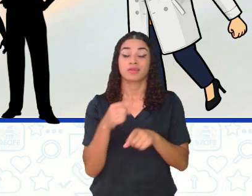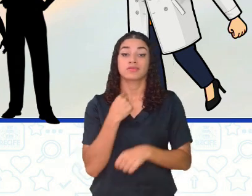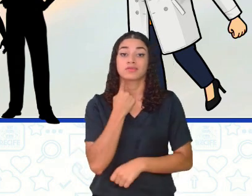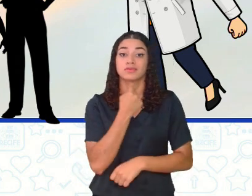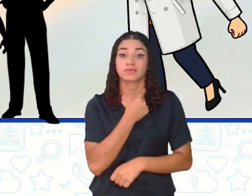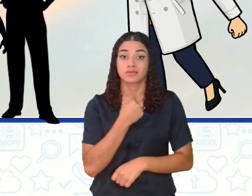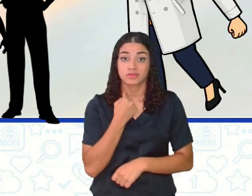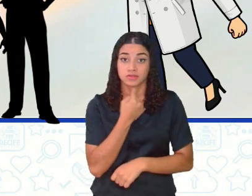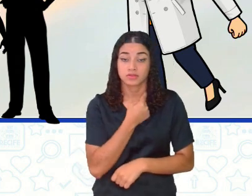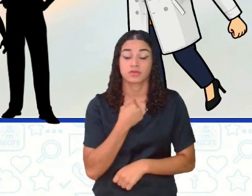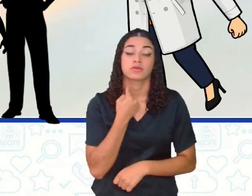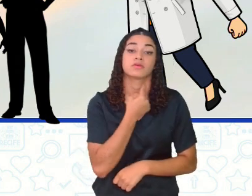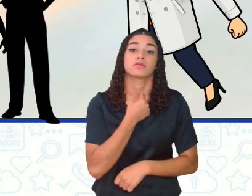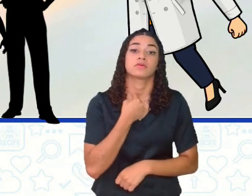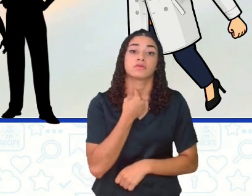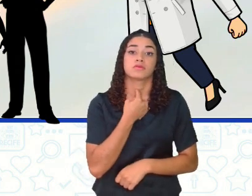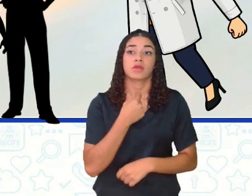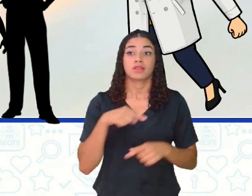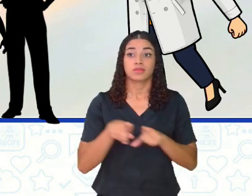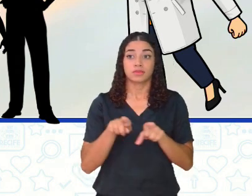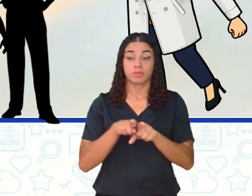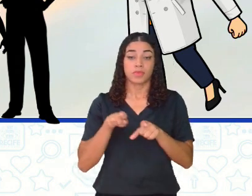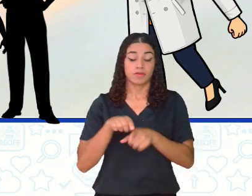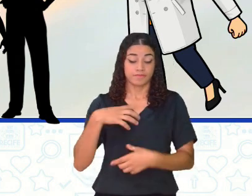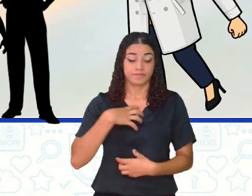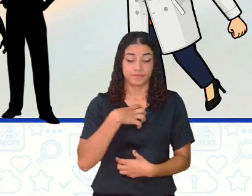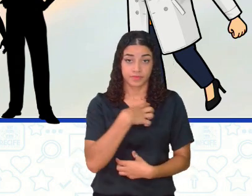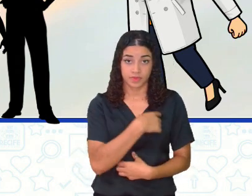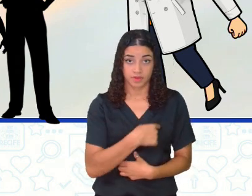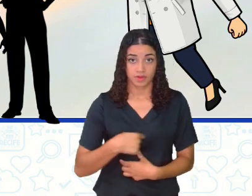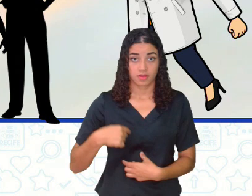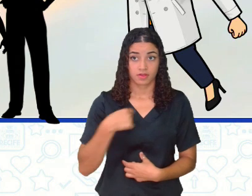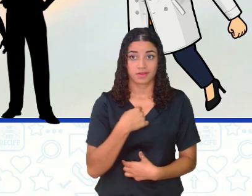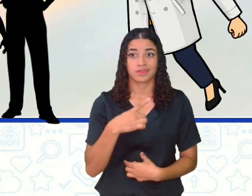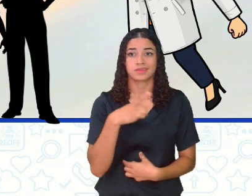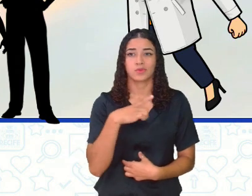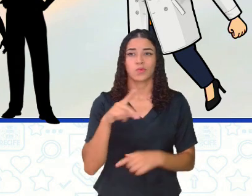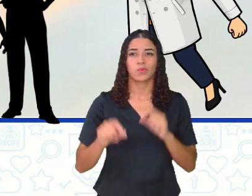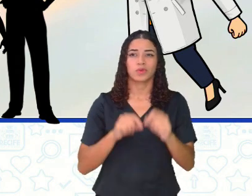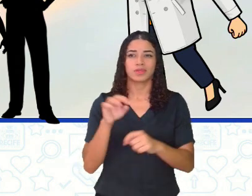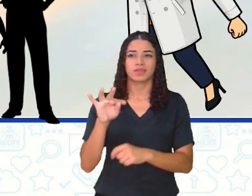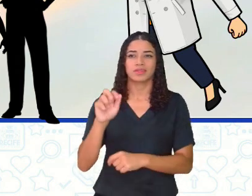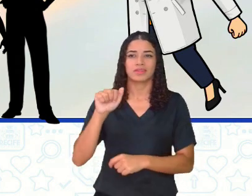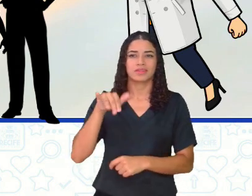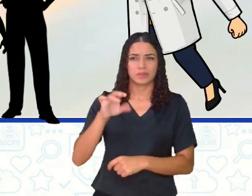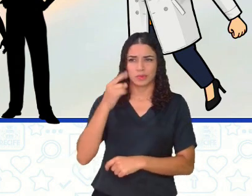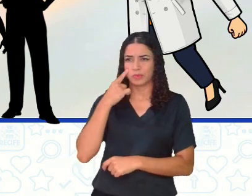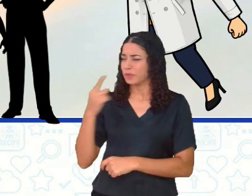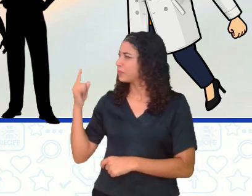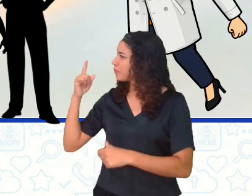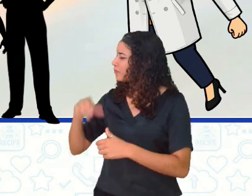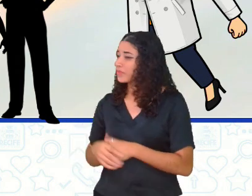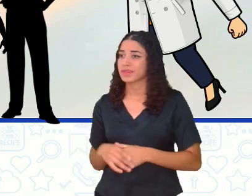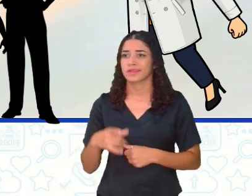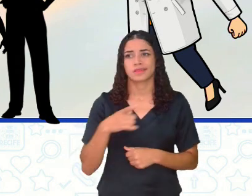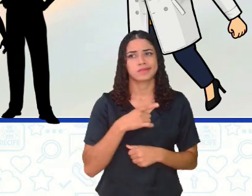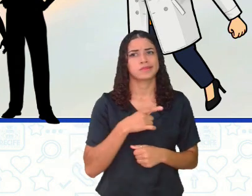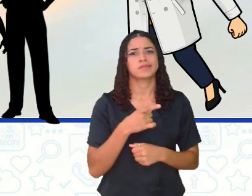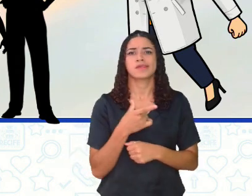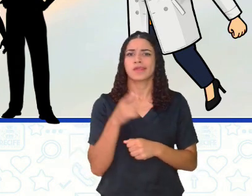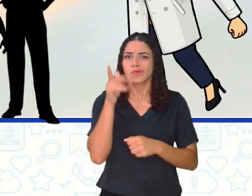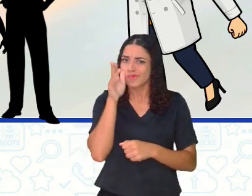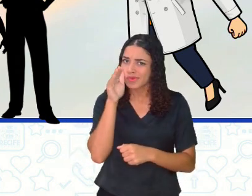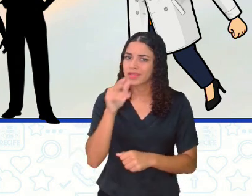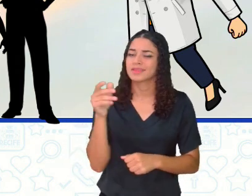do nosso peito, a gente vai ver aí a questão do timo, que tem uma curiosidade bem interessante do